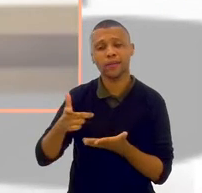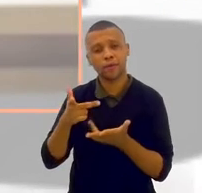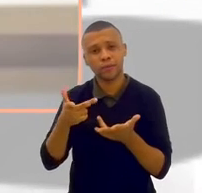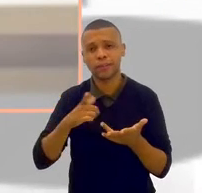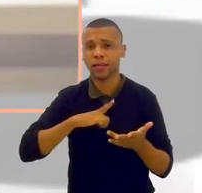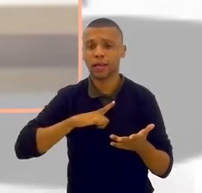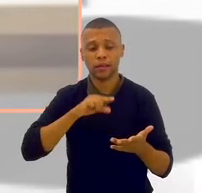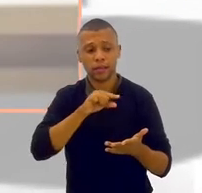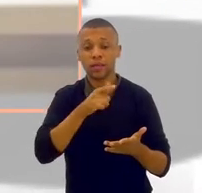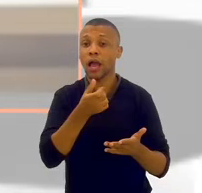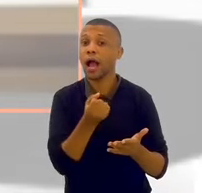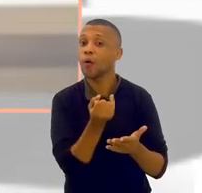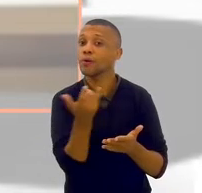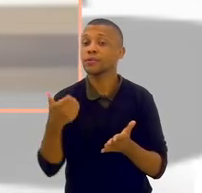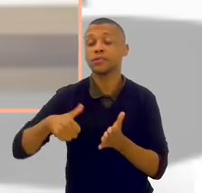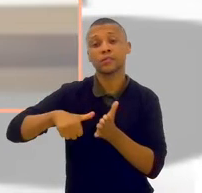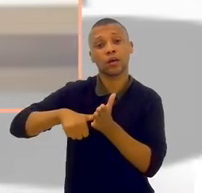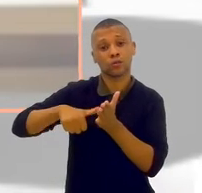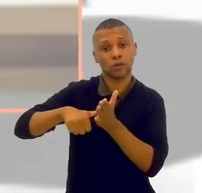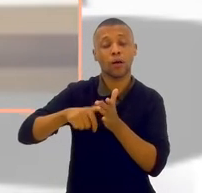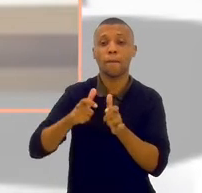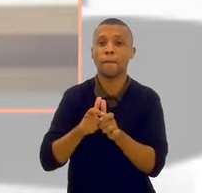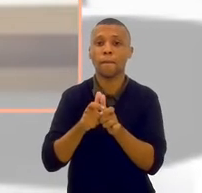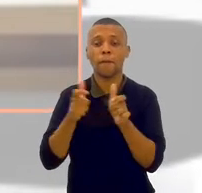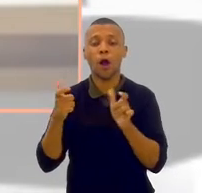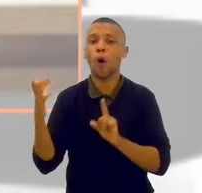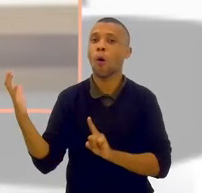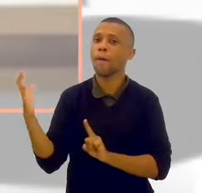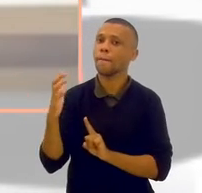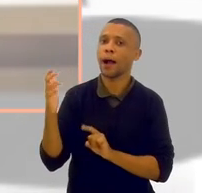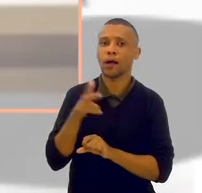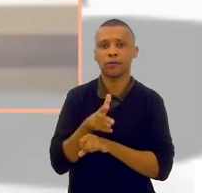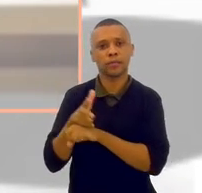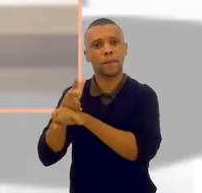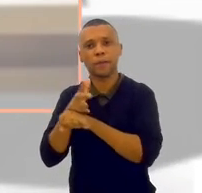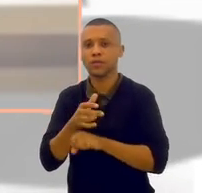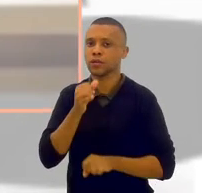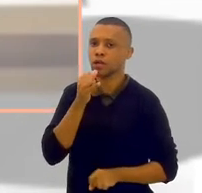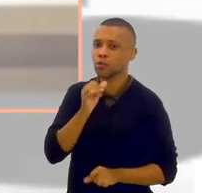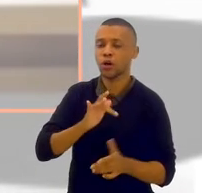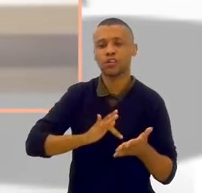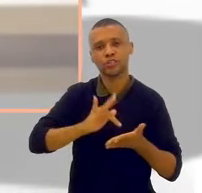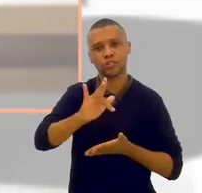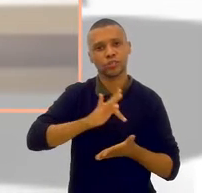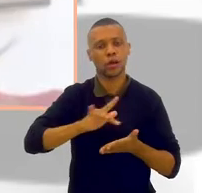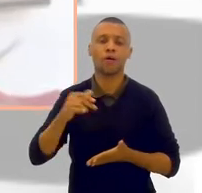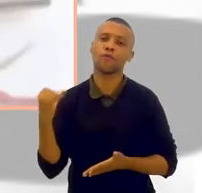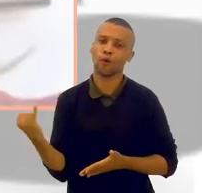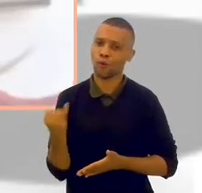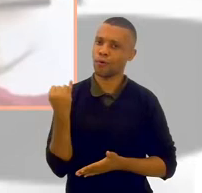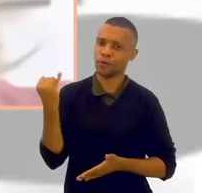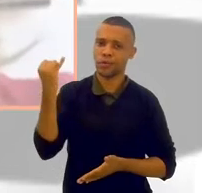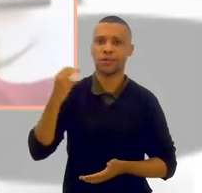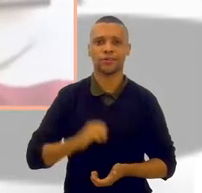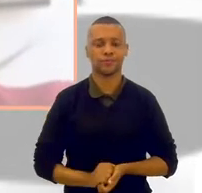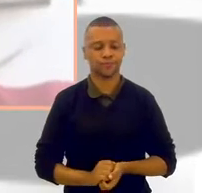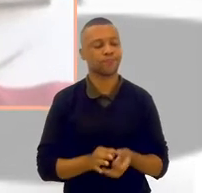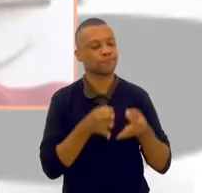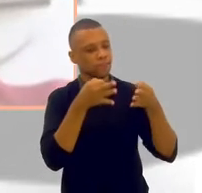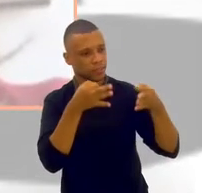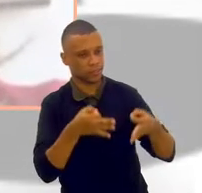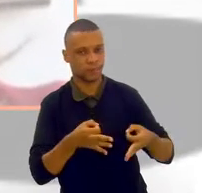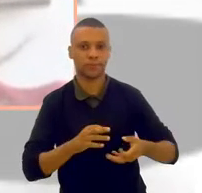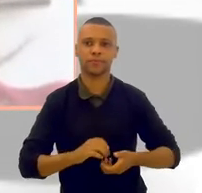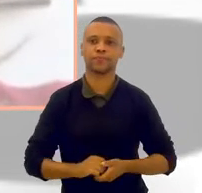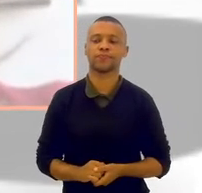associados aumentaram. E o impacto da mídia eletrônica e digital, de fato, fez a diferença, né? Exatamente.